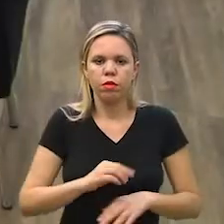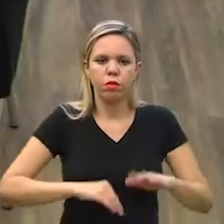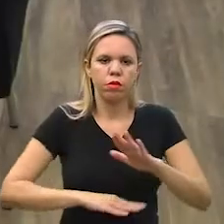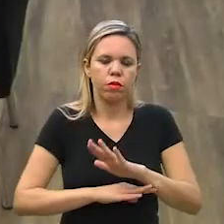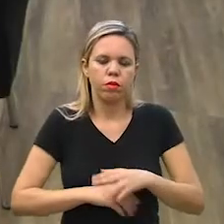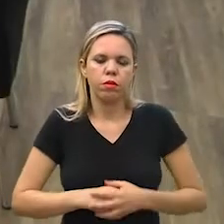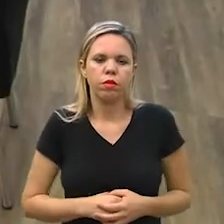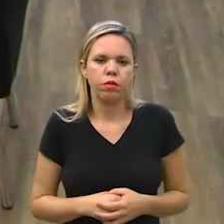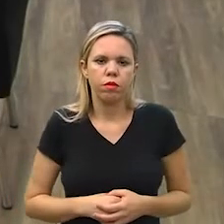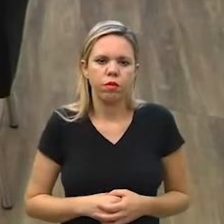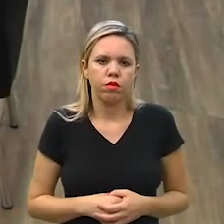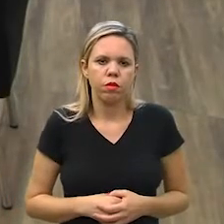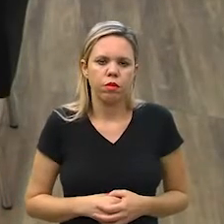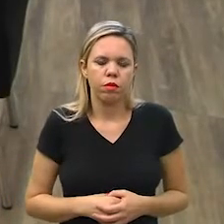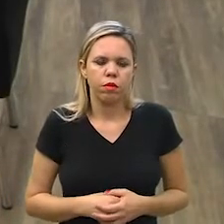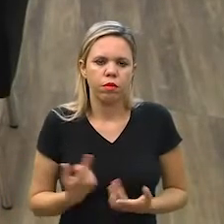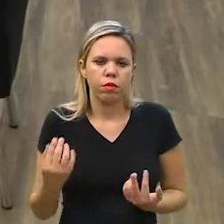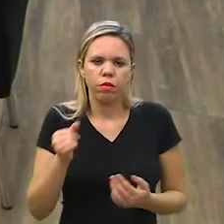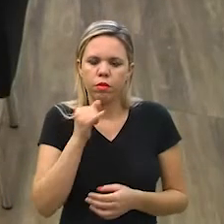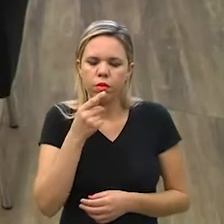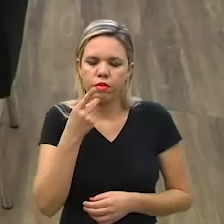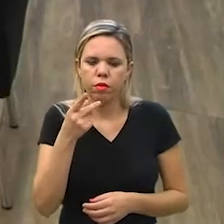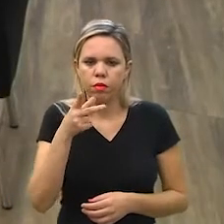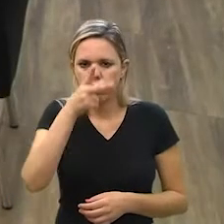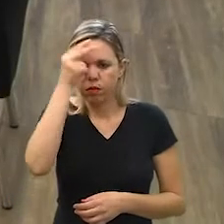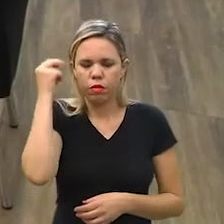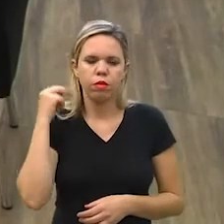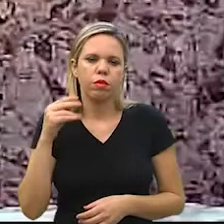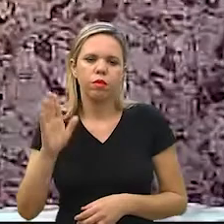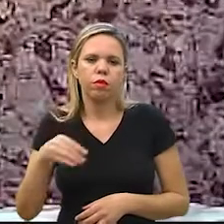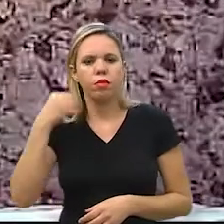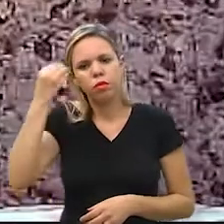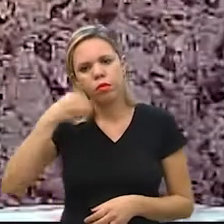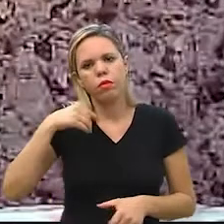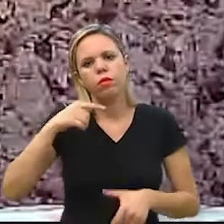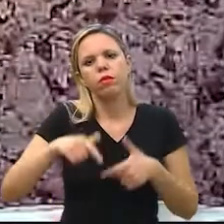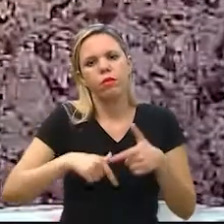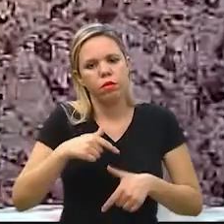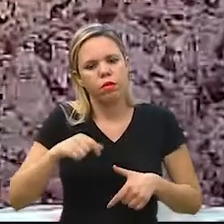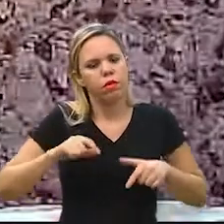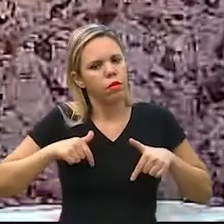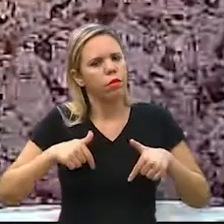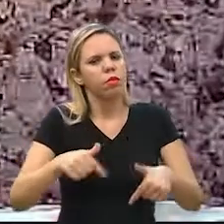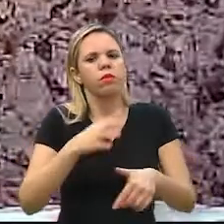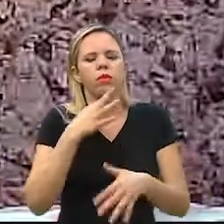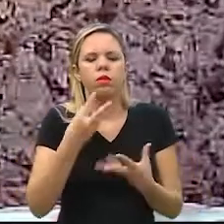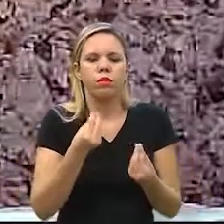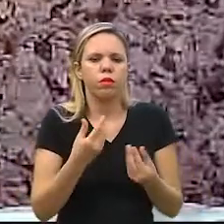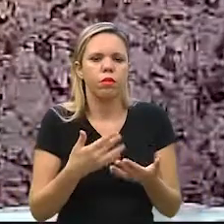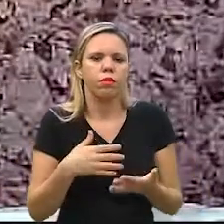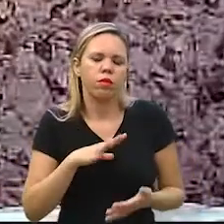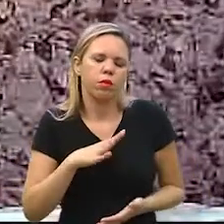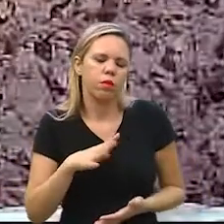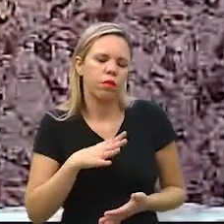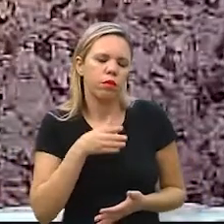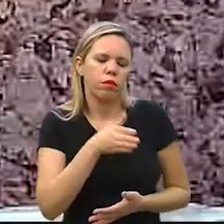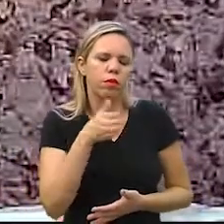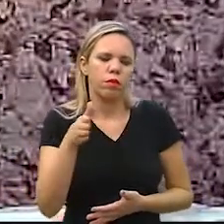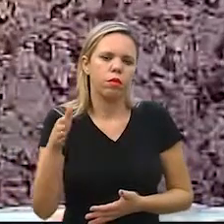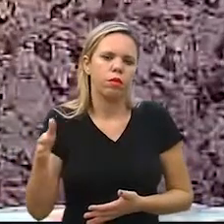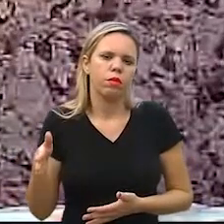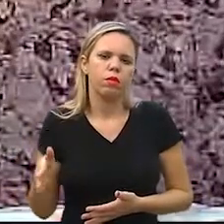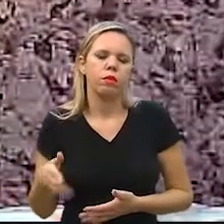Câmara, como se diz no popular, nadando de braçada, né? Porque conhece muito bem a cidade, conhece muito